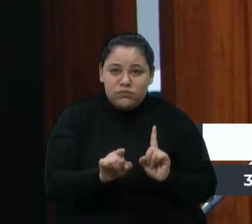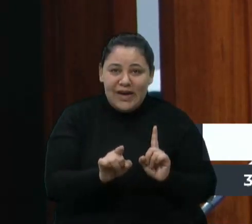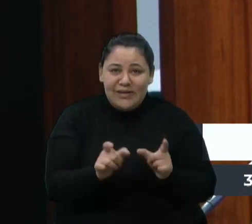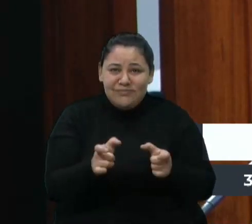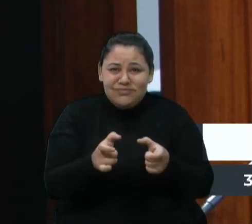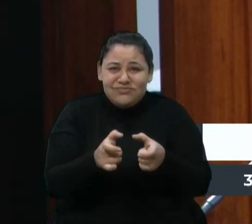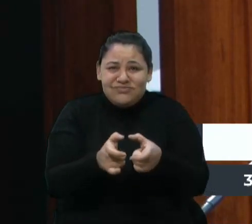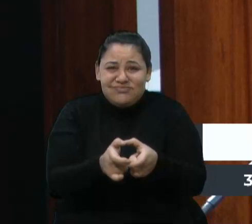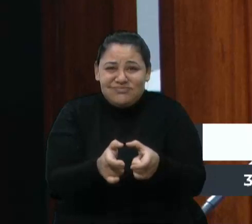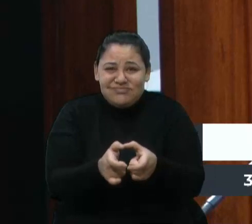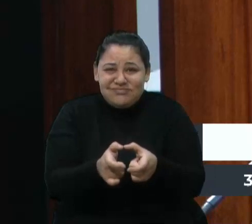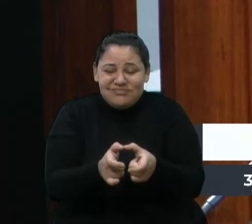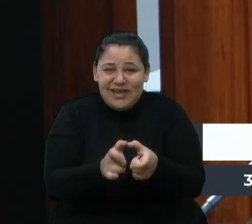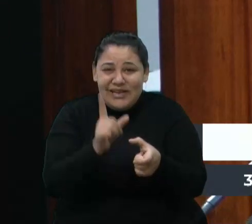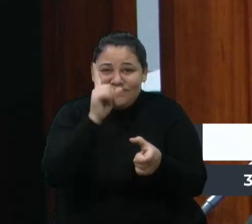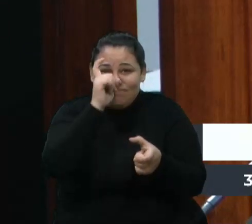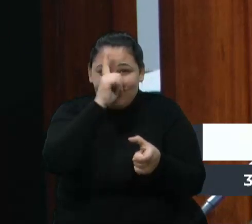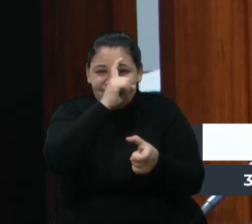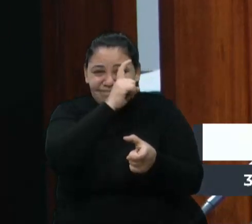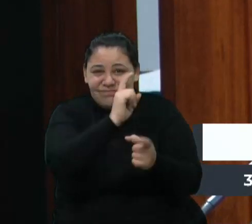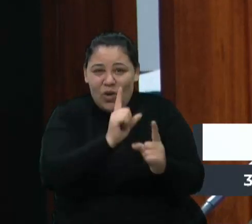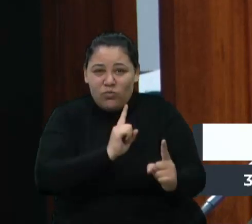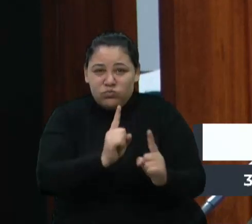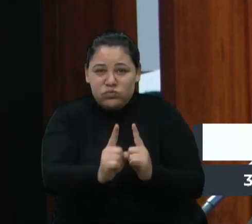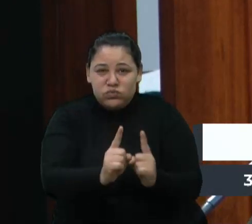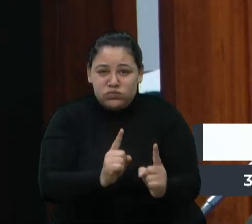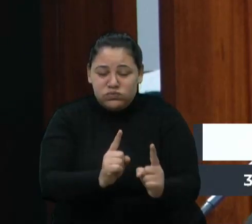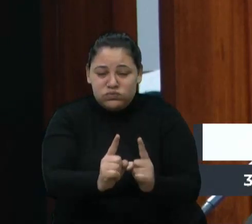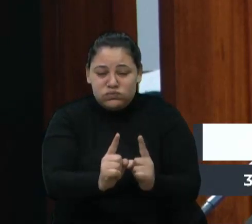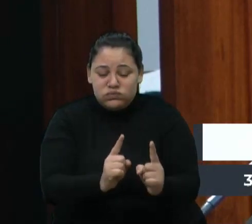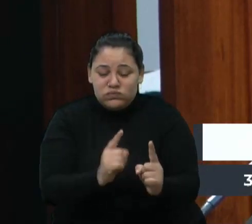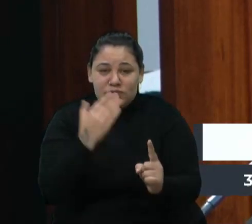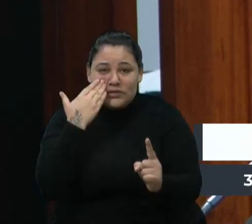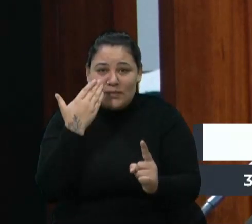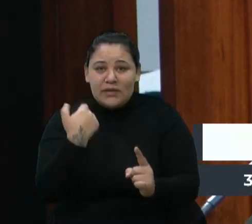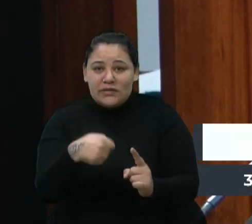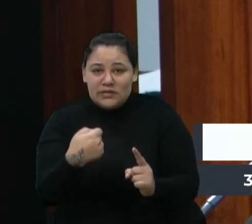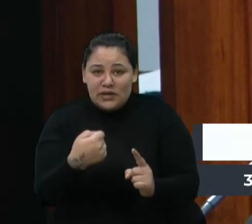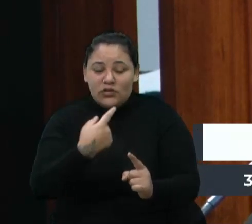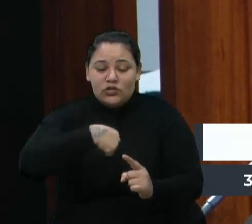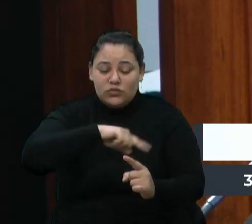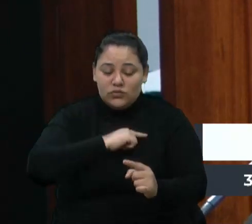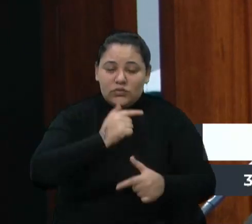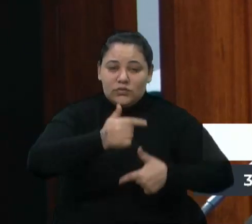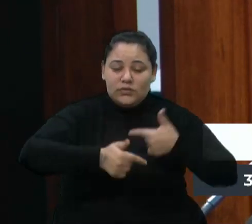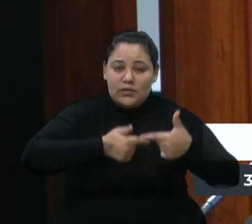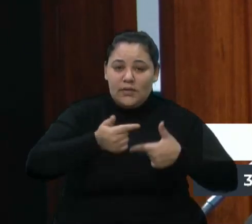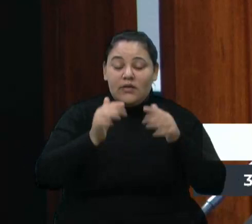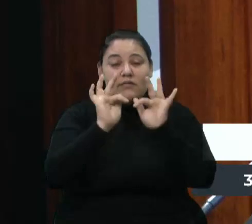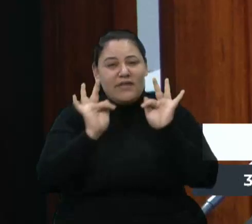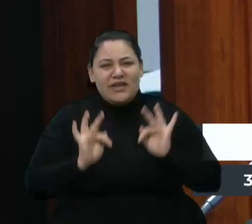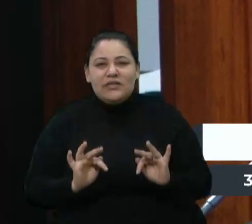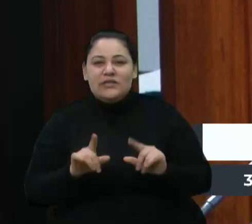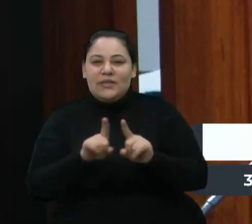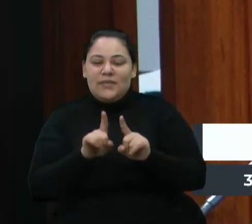funilamento. Sabendo então dessa necessidade, temos trabalhando e felizes de